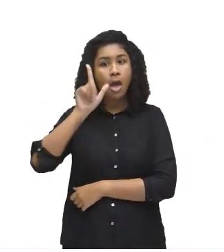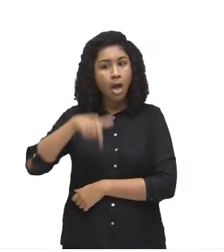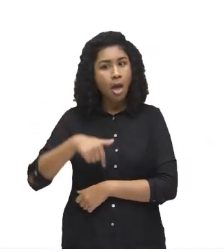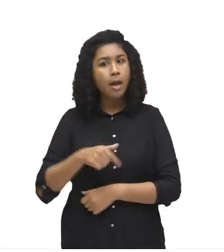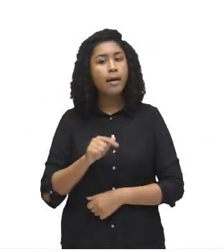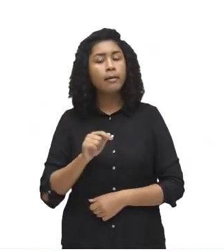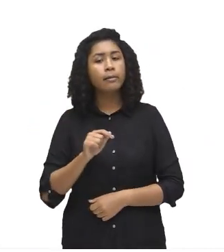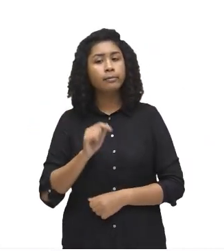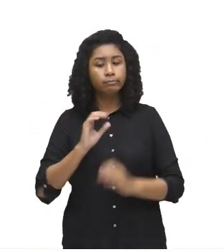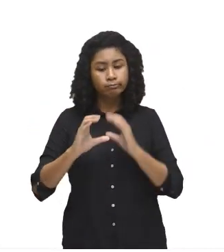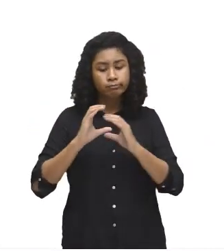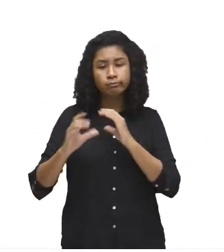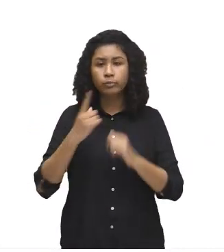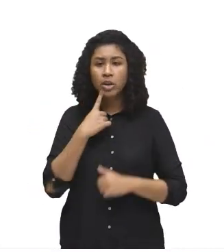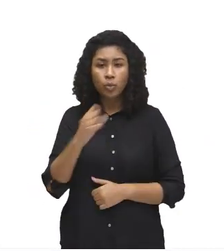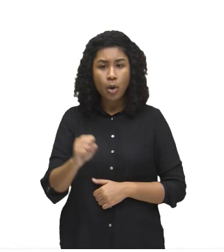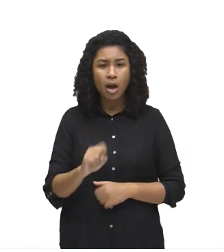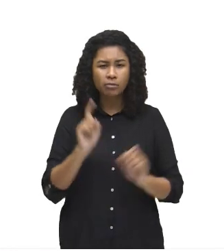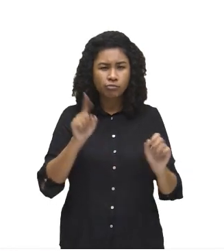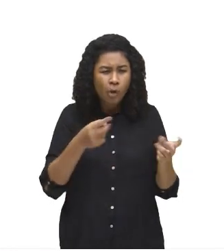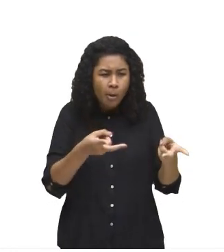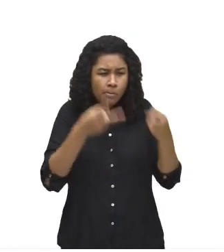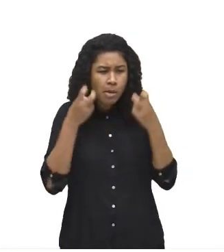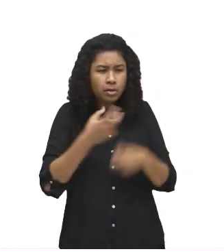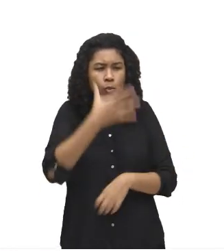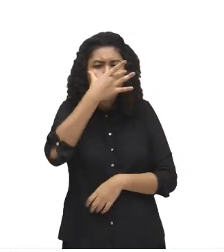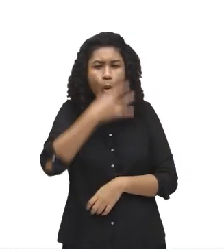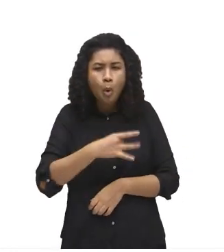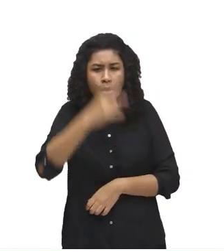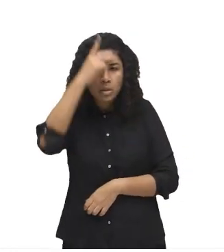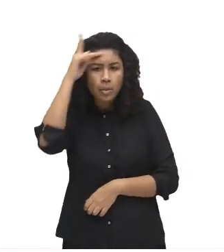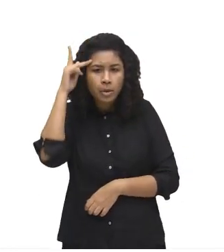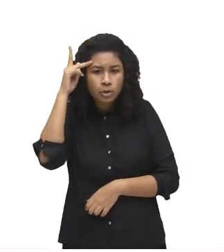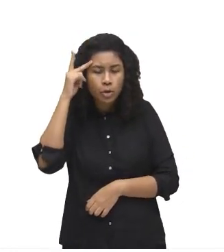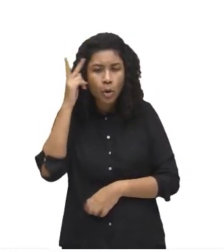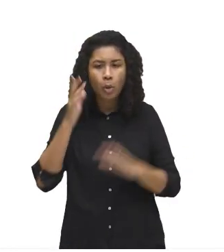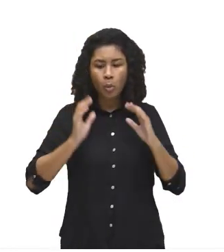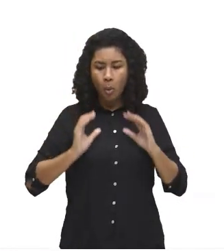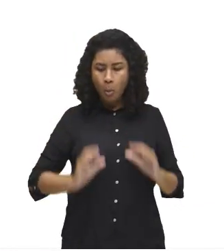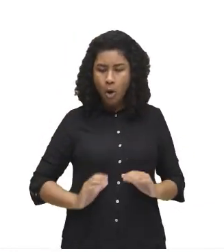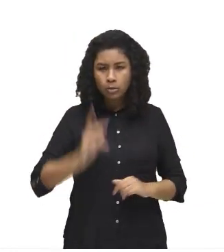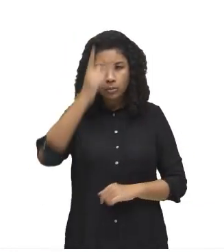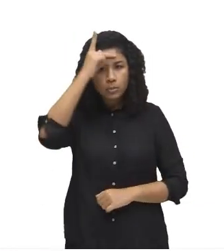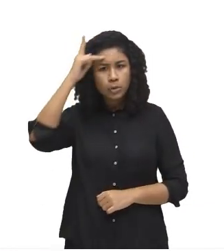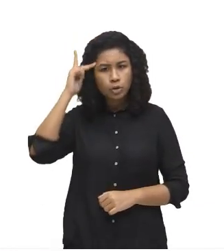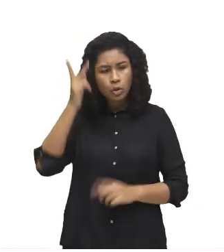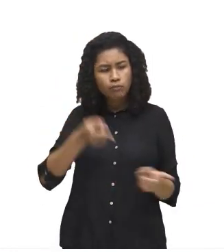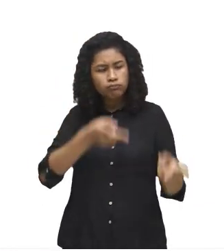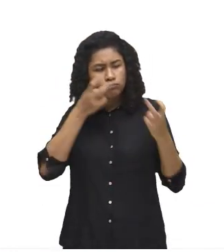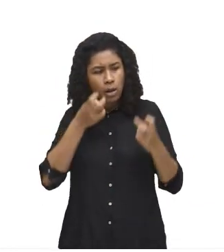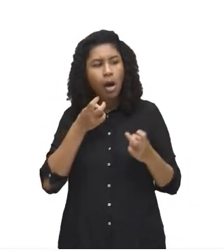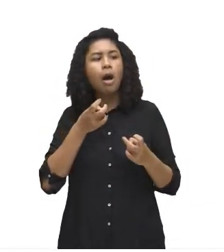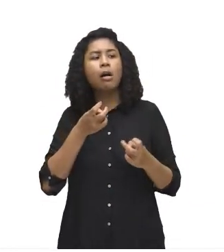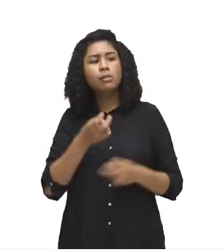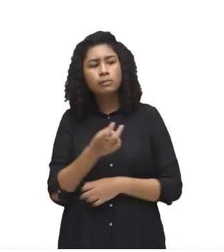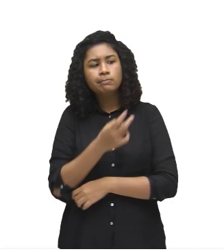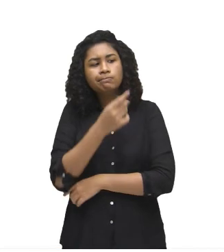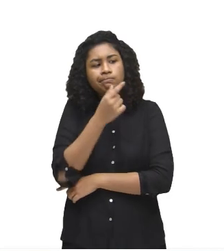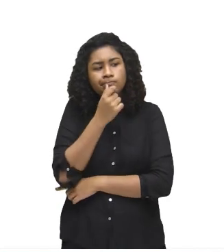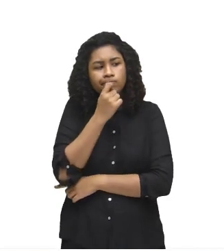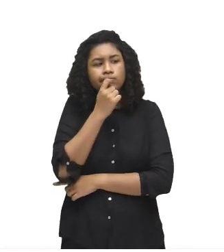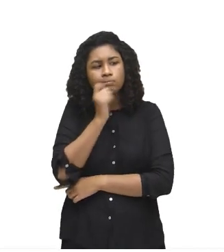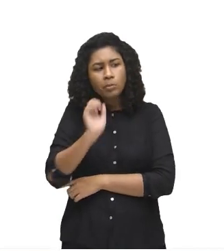porque você olha para a fisionomia da pessoa, olha para a postura da pessoa e você tem alguma ideia do que possa